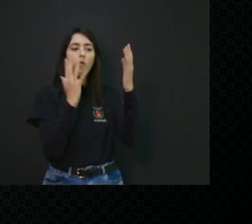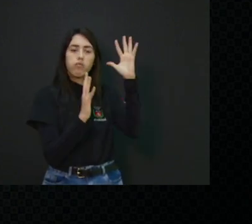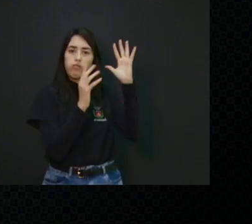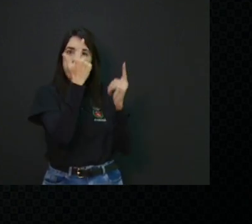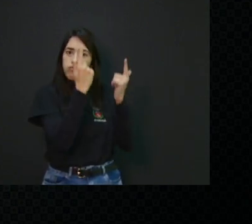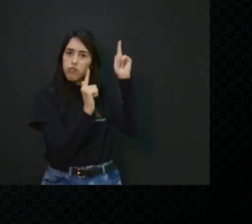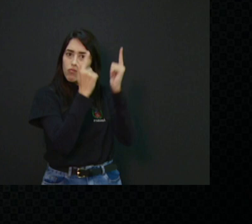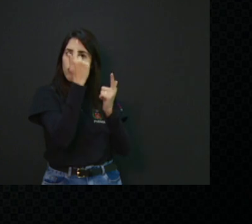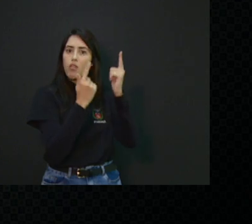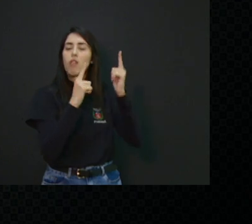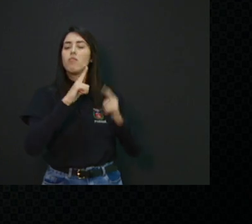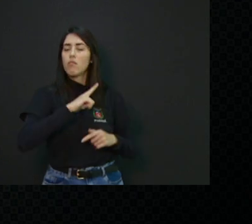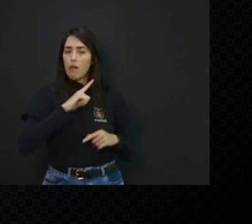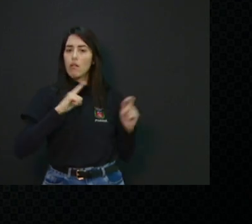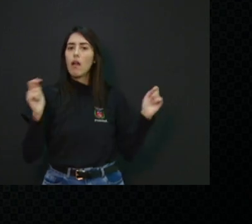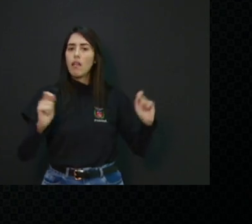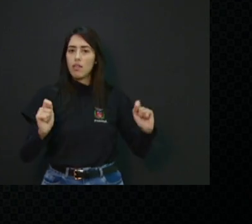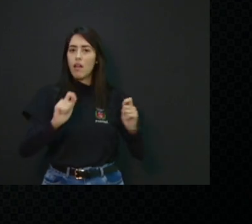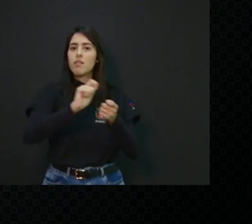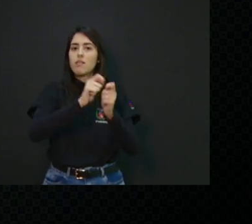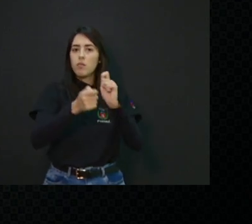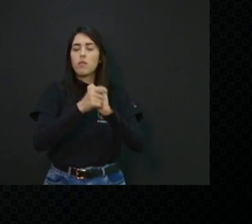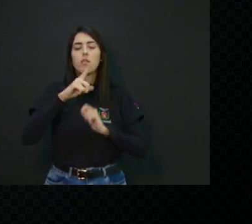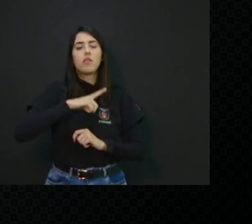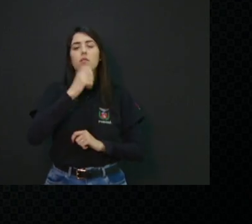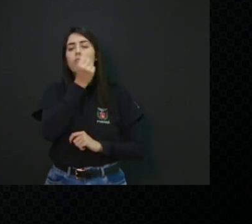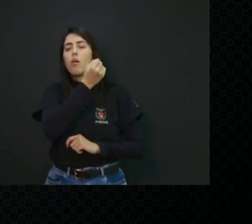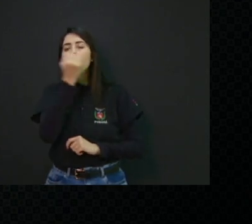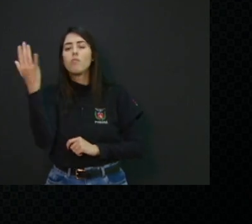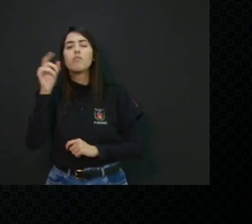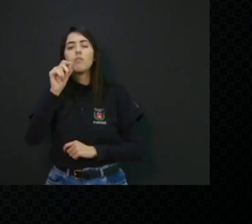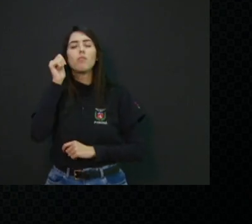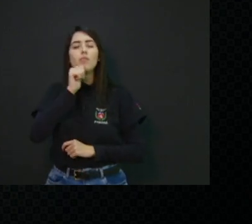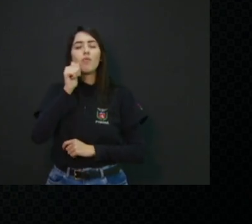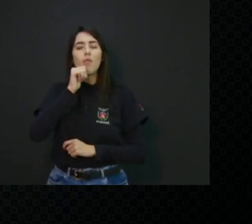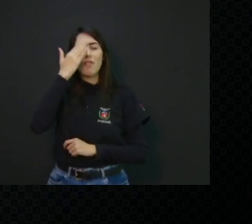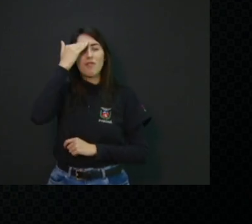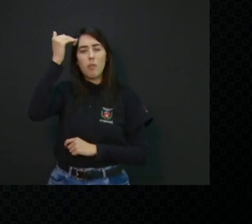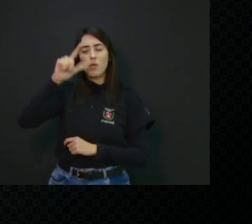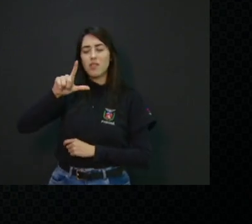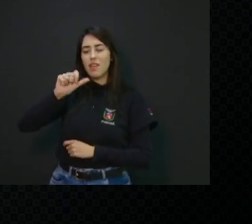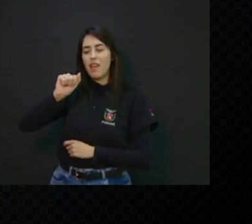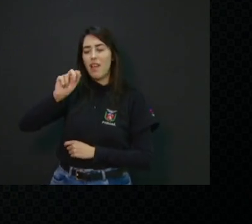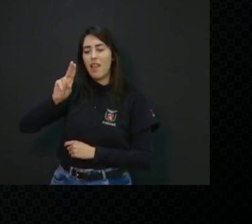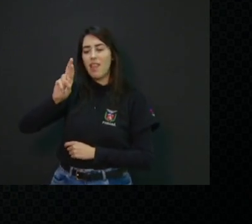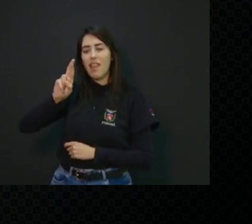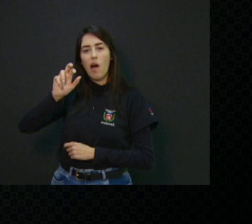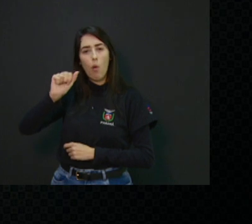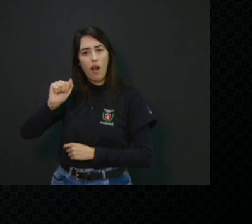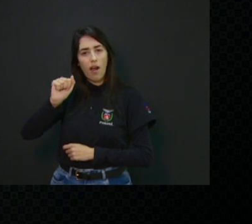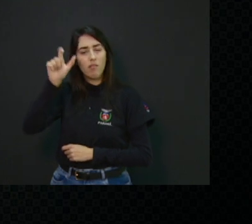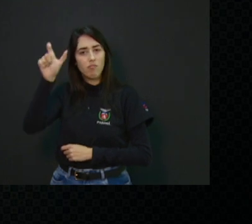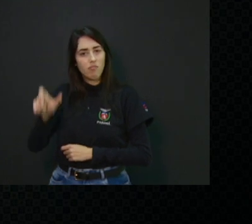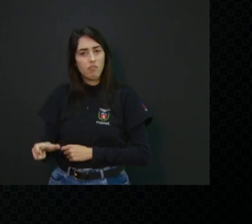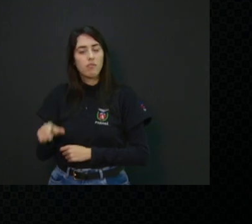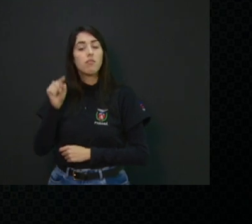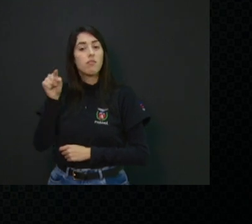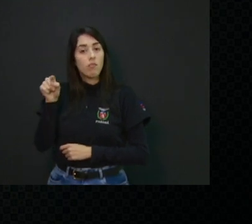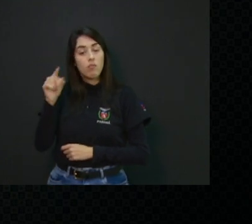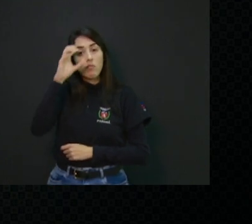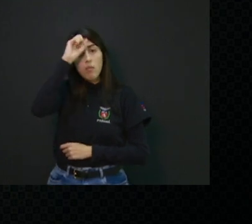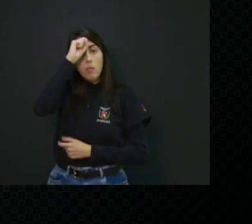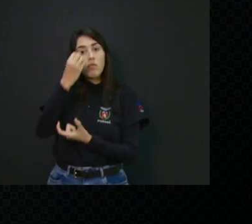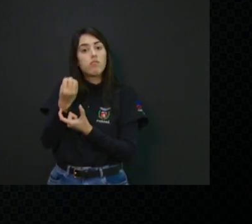né, de grande destaque, que foi a Laura Bridgman, ela foi alfabetizada